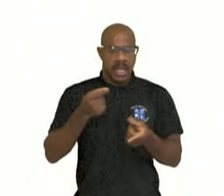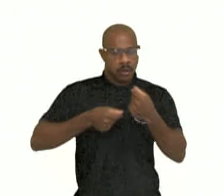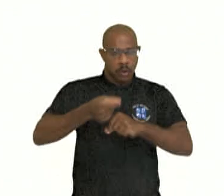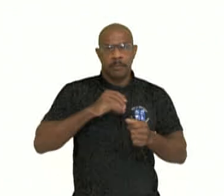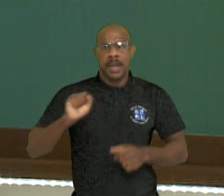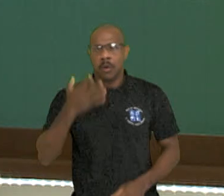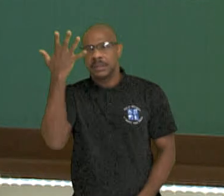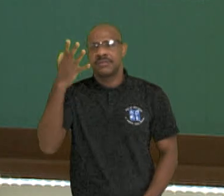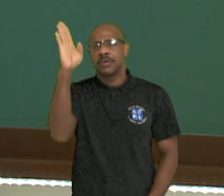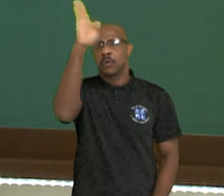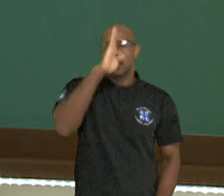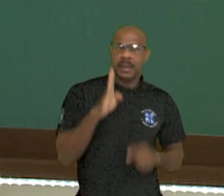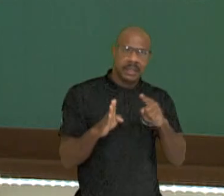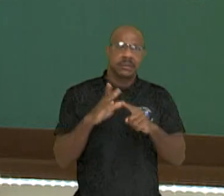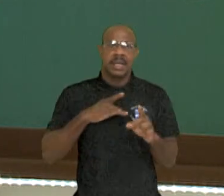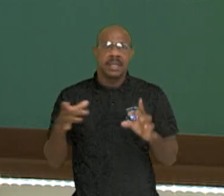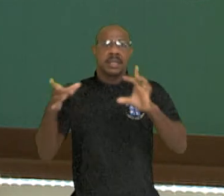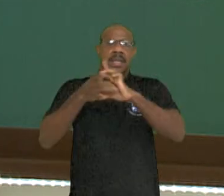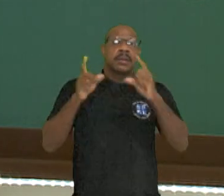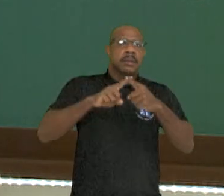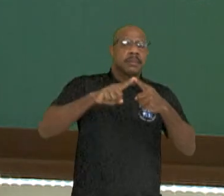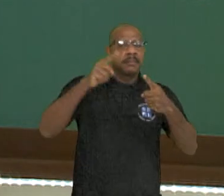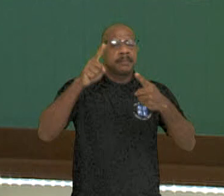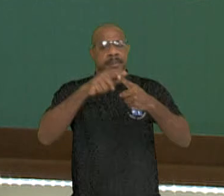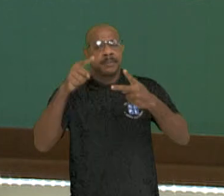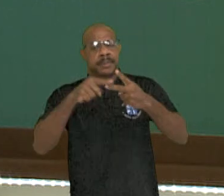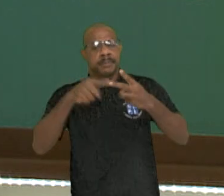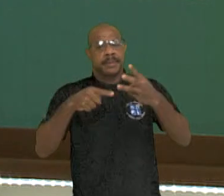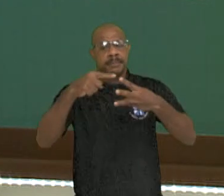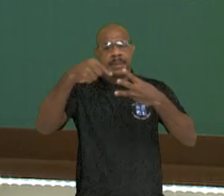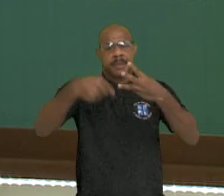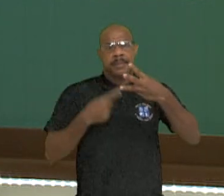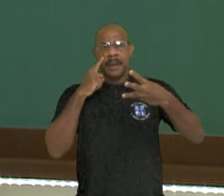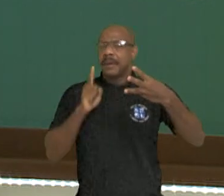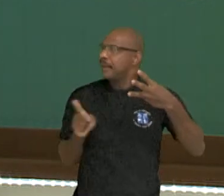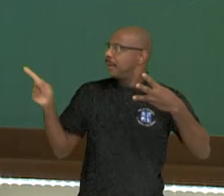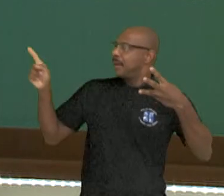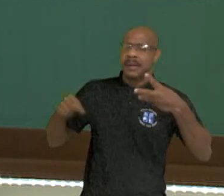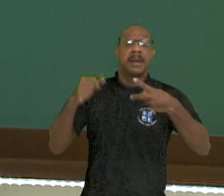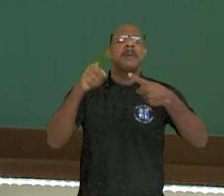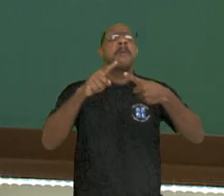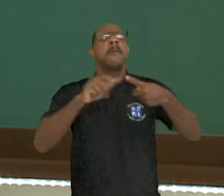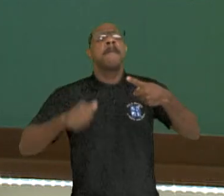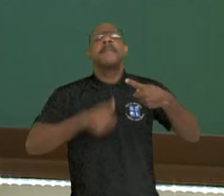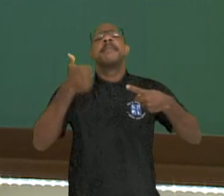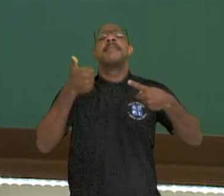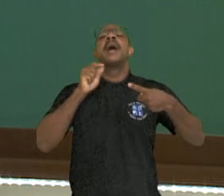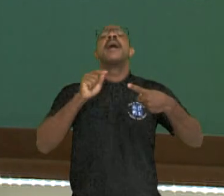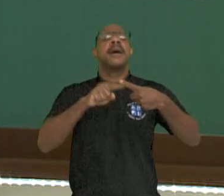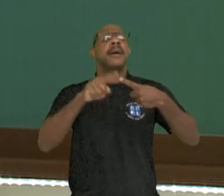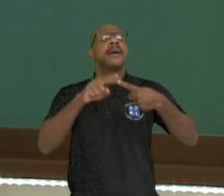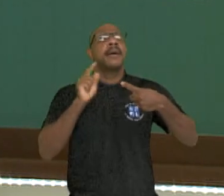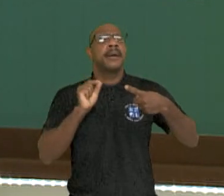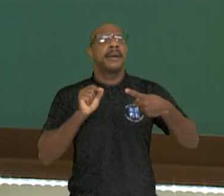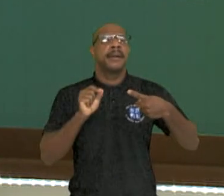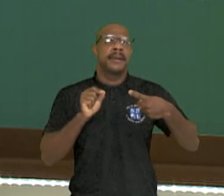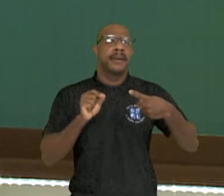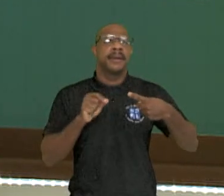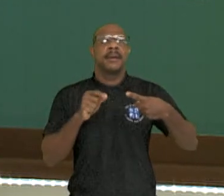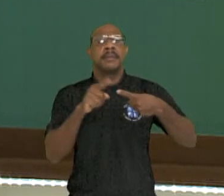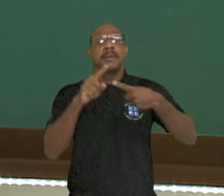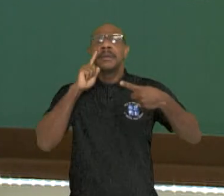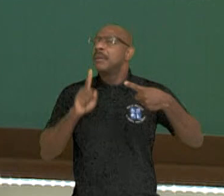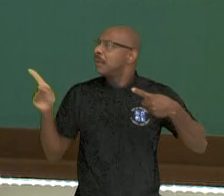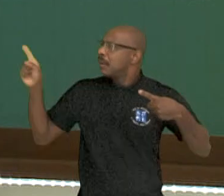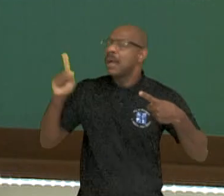ou ao setor primário, ou secundário, ou terciário. O que é o setor primário? É aquele que desenvolve